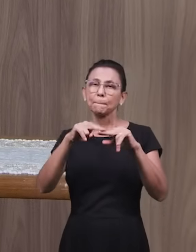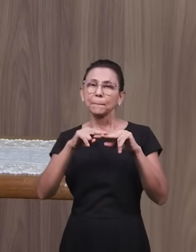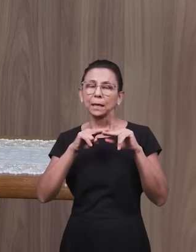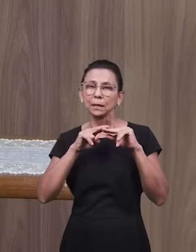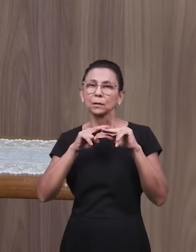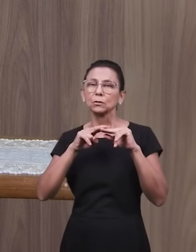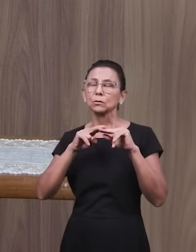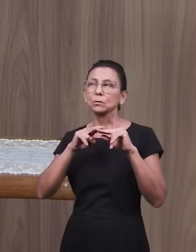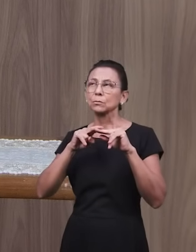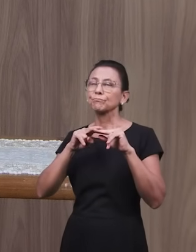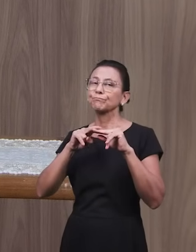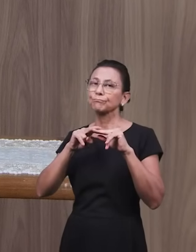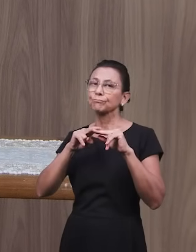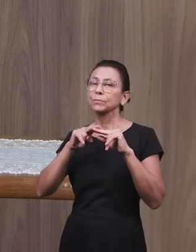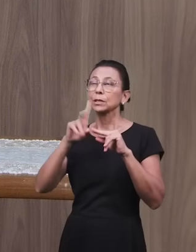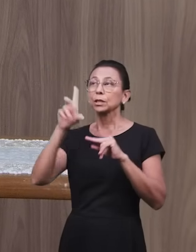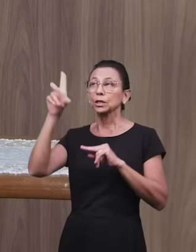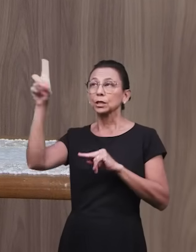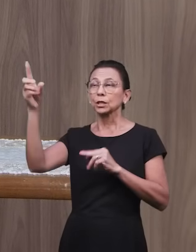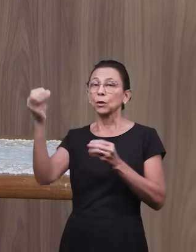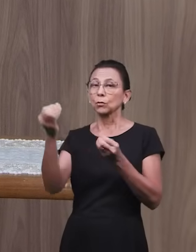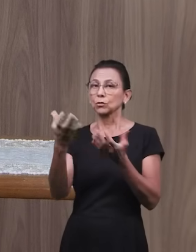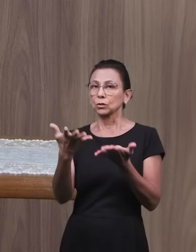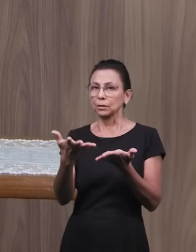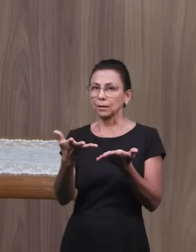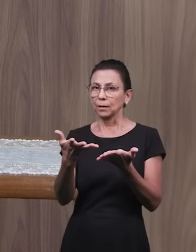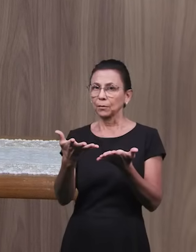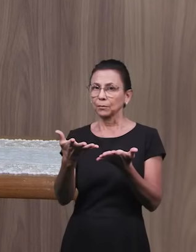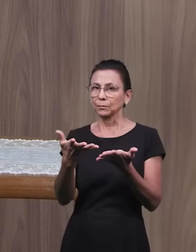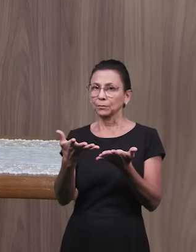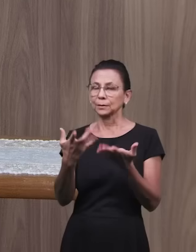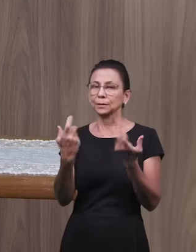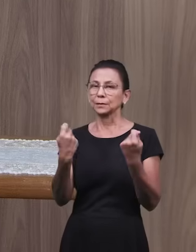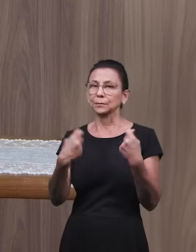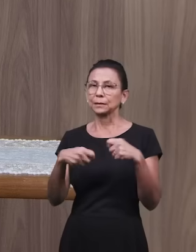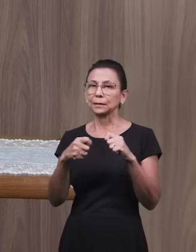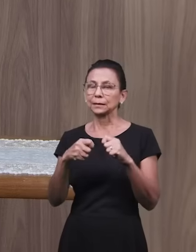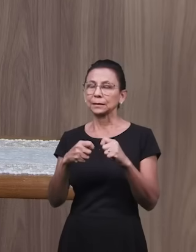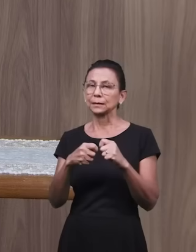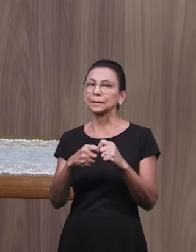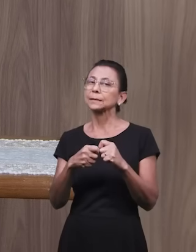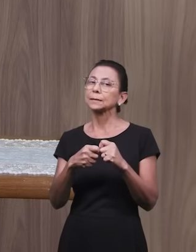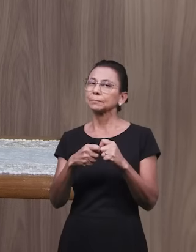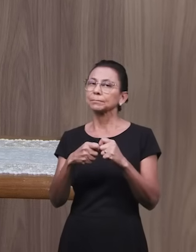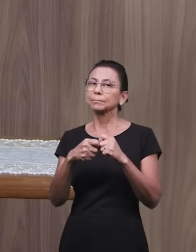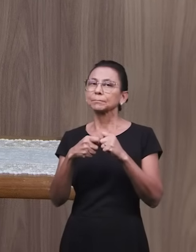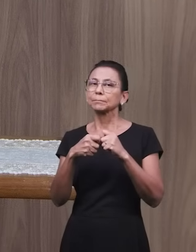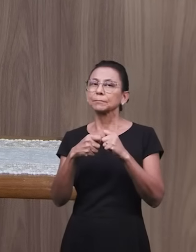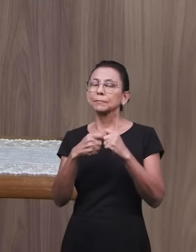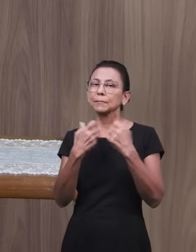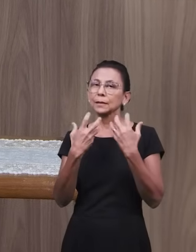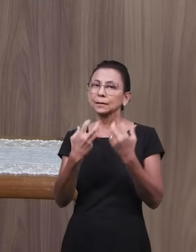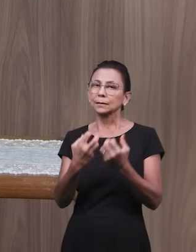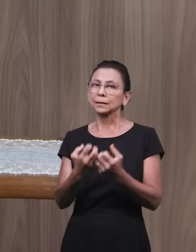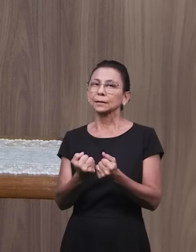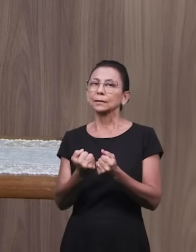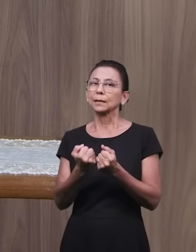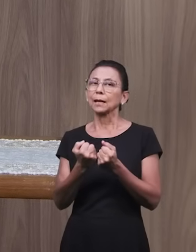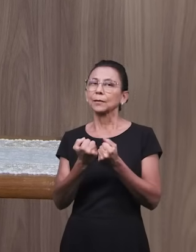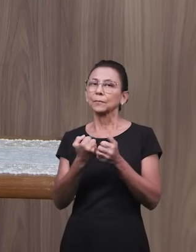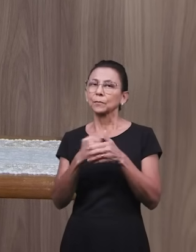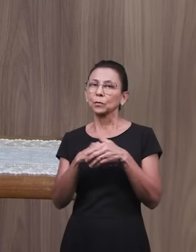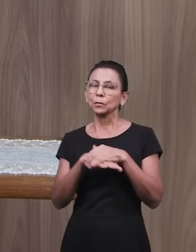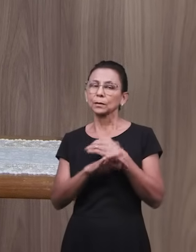você está sendo separado do mundo para aquele dia grande e glorioso